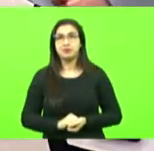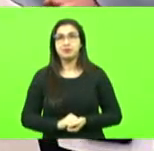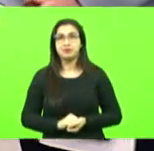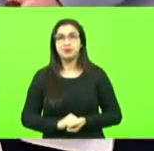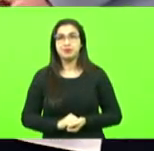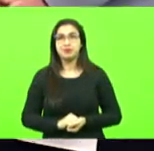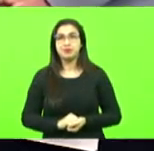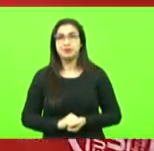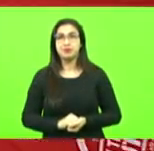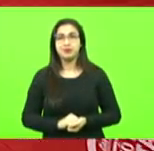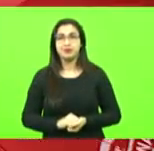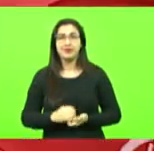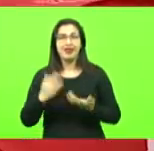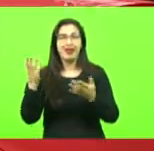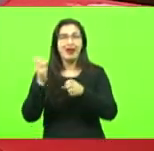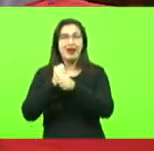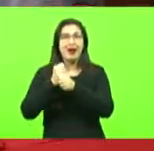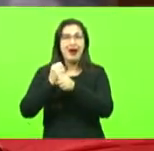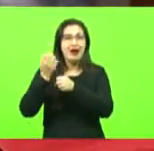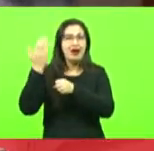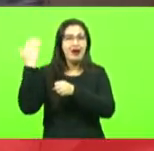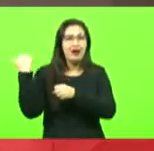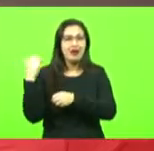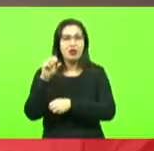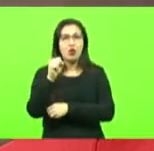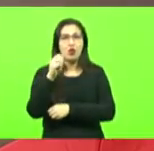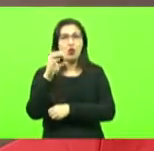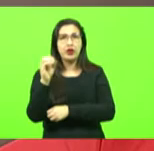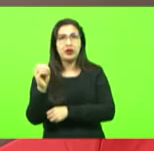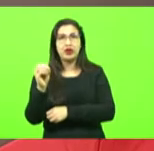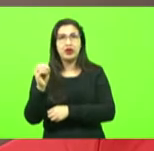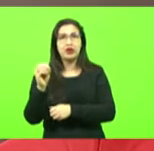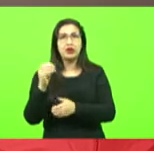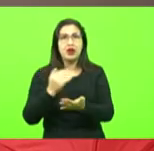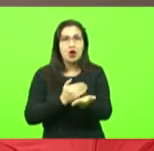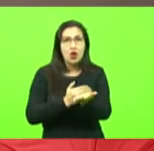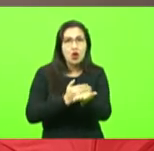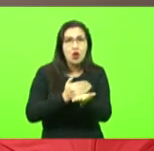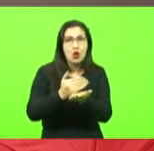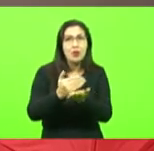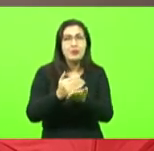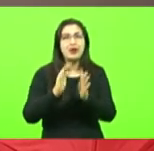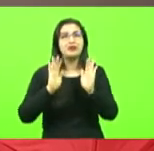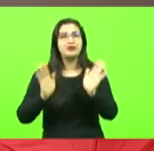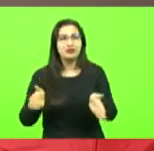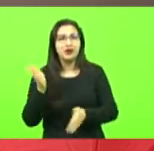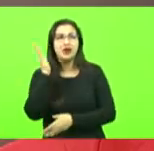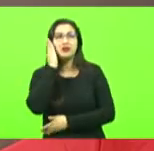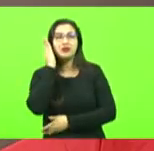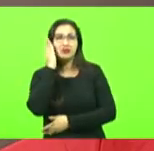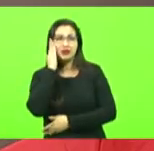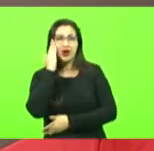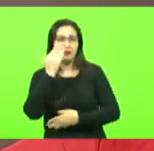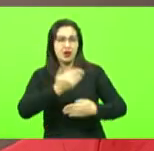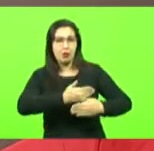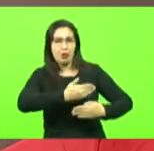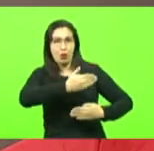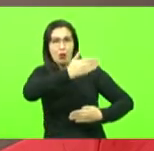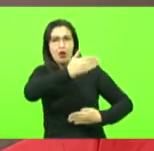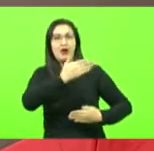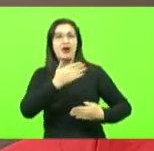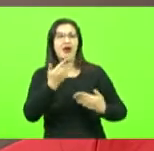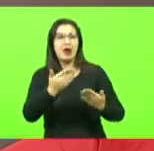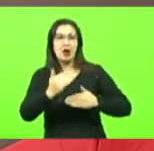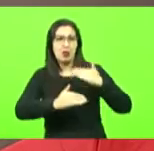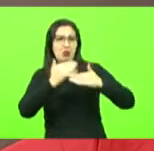Lá nos anos 80, nos primeiros passos, nós já sabíamos que as barragens não trazem o